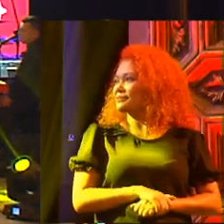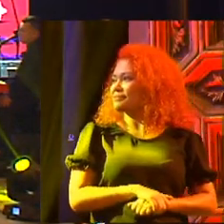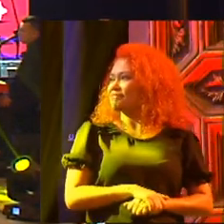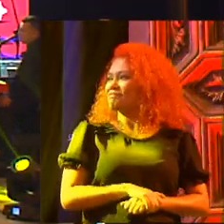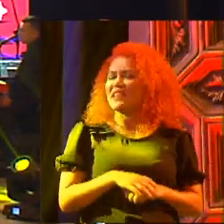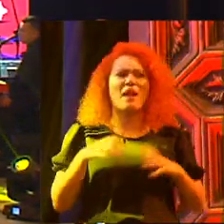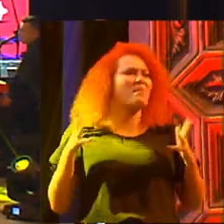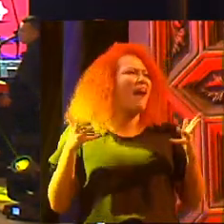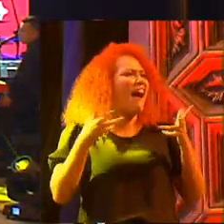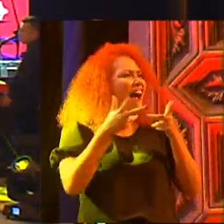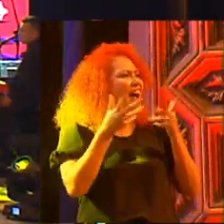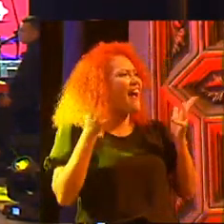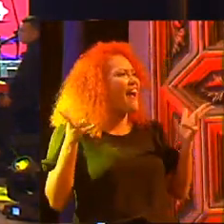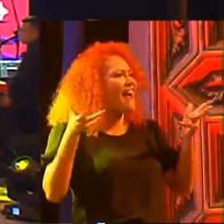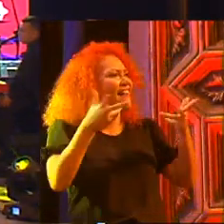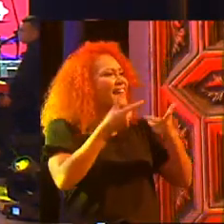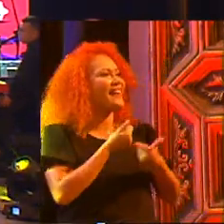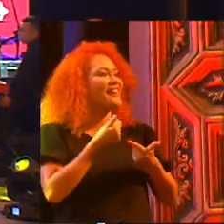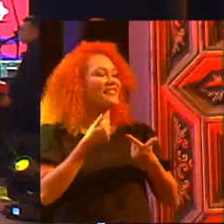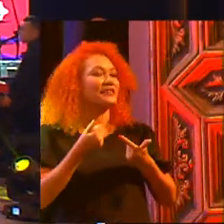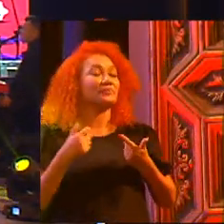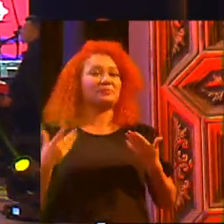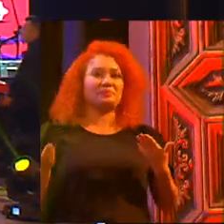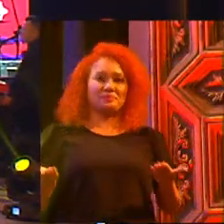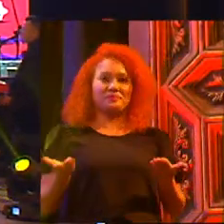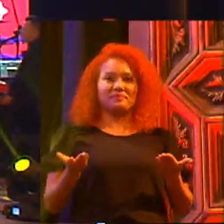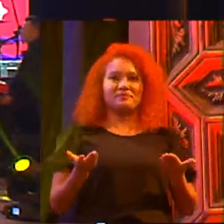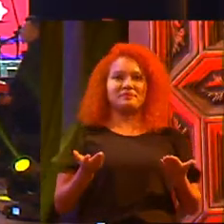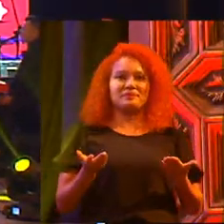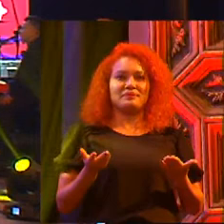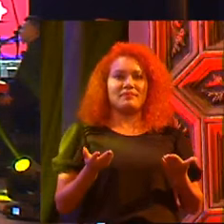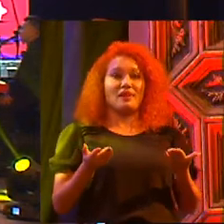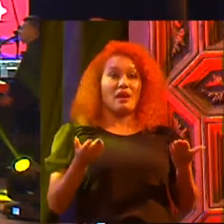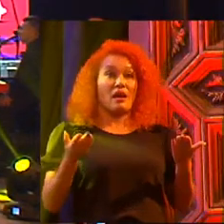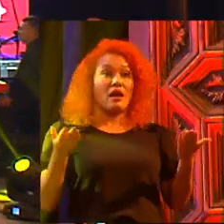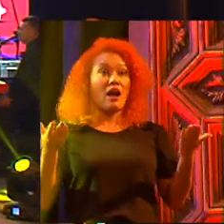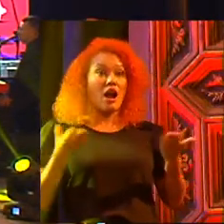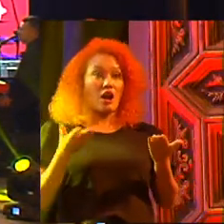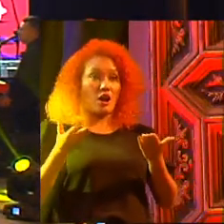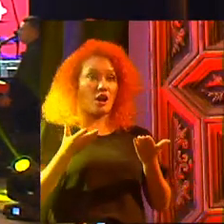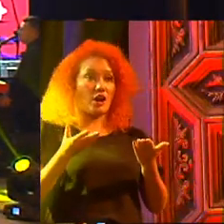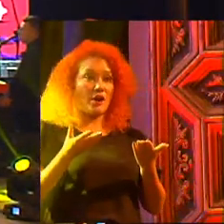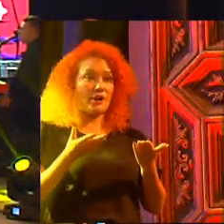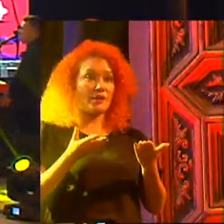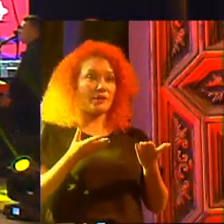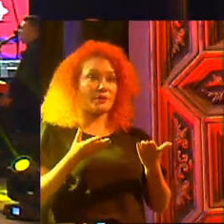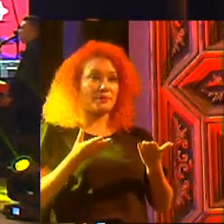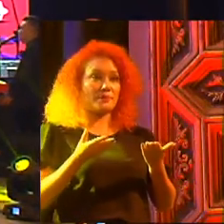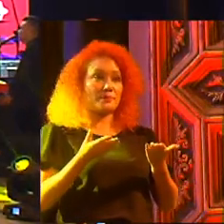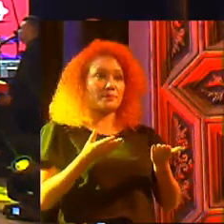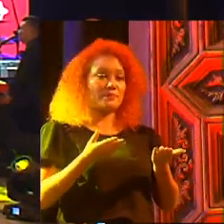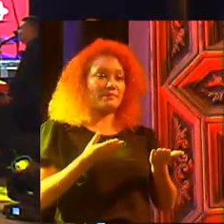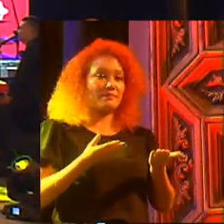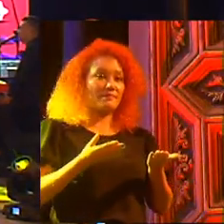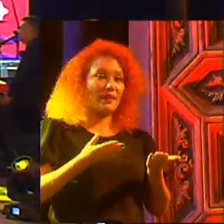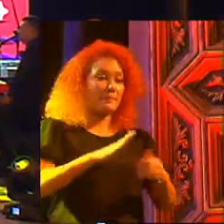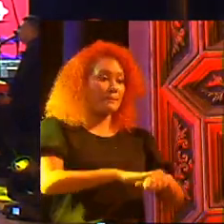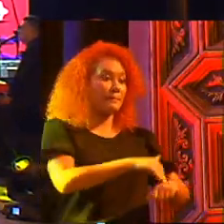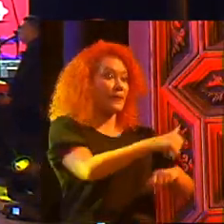Maravilhosa, oh. Maravilhosa. Bom, gente, agora a gente vai para a categoria Melhor